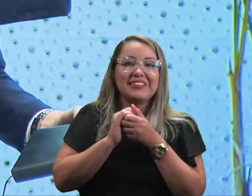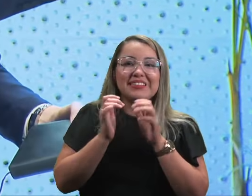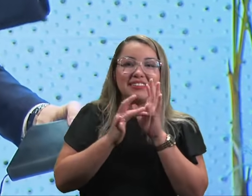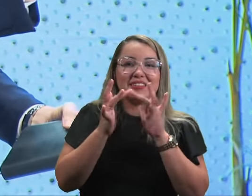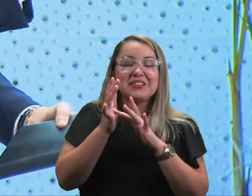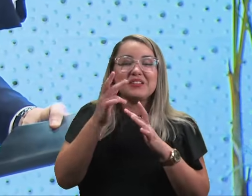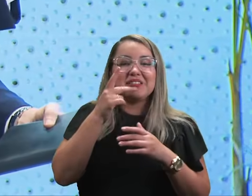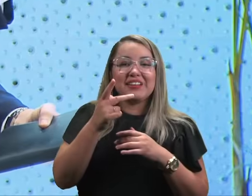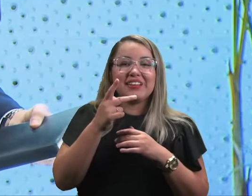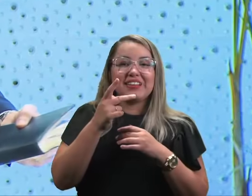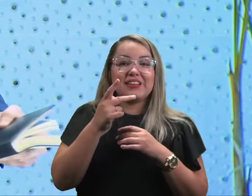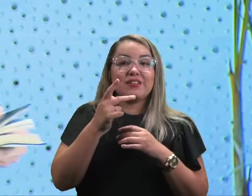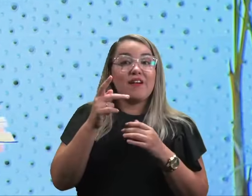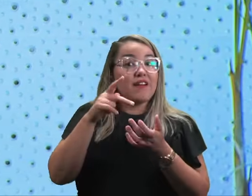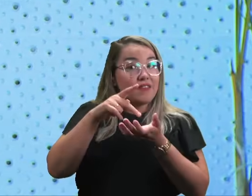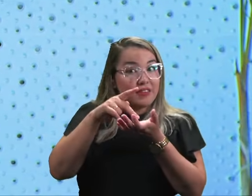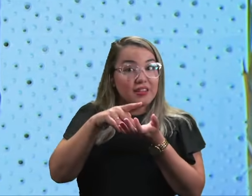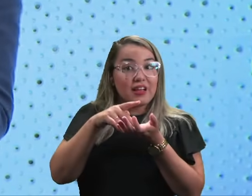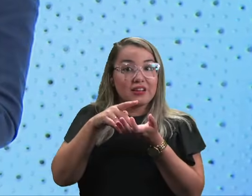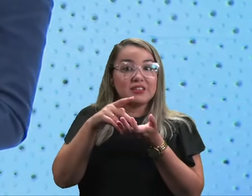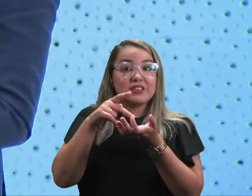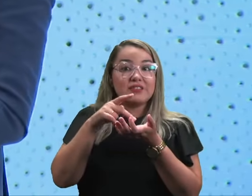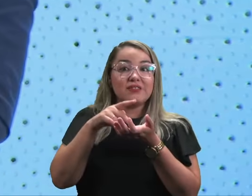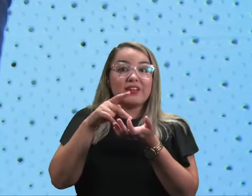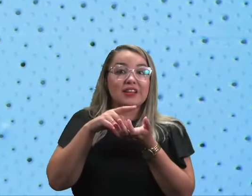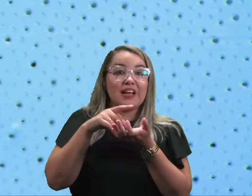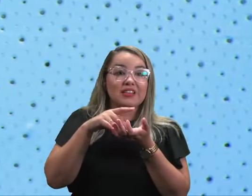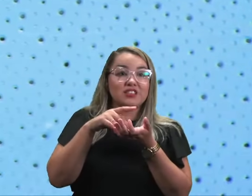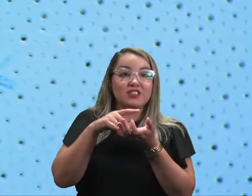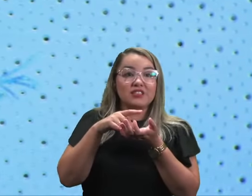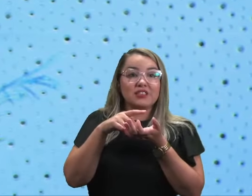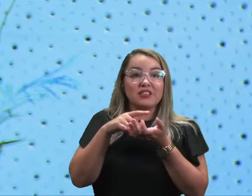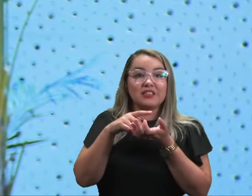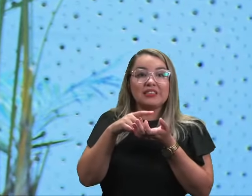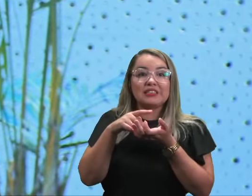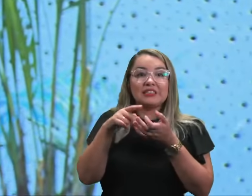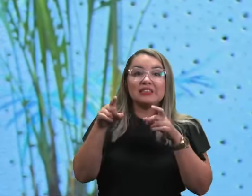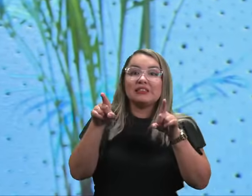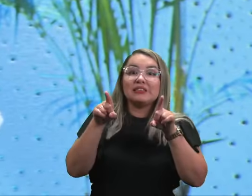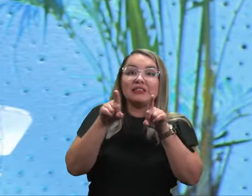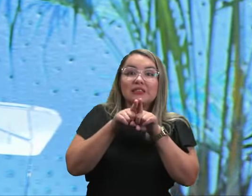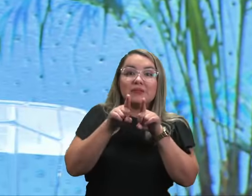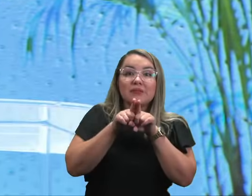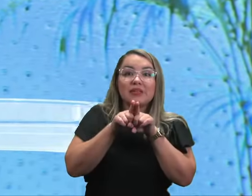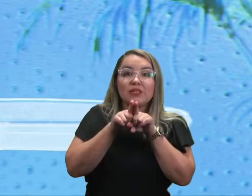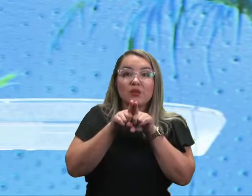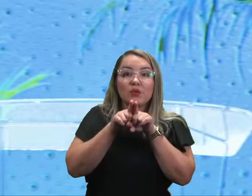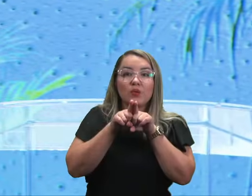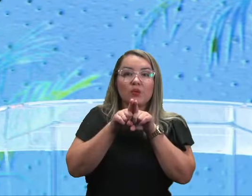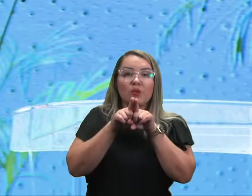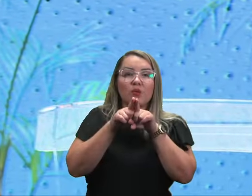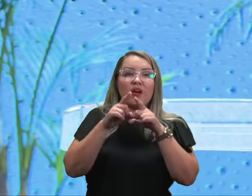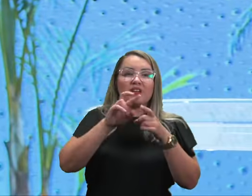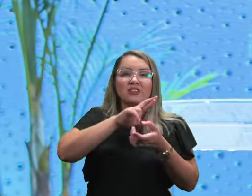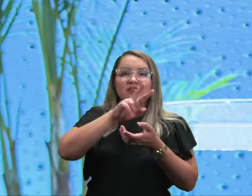falando em verdade, que tanto no grego quanto no hebraico, no aramaico ou no